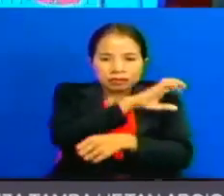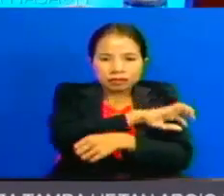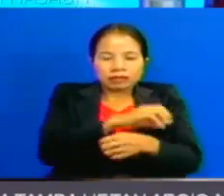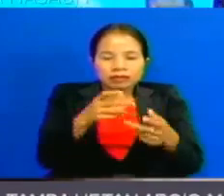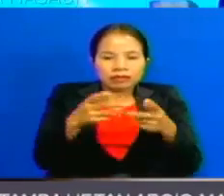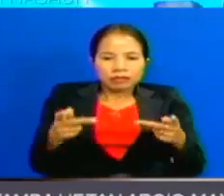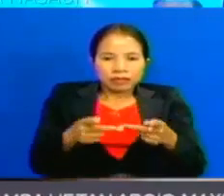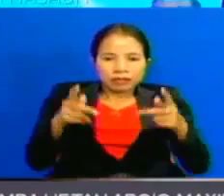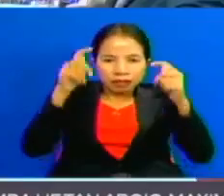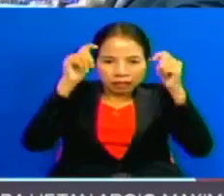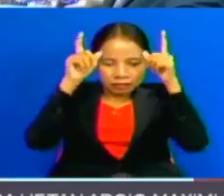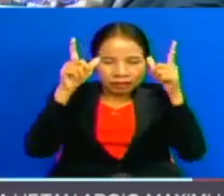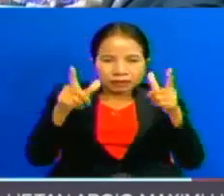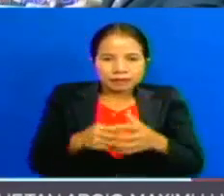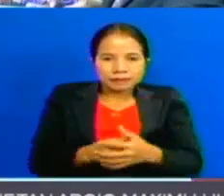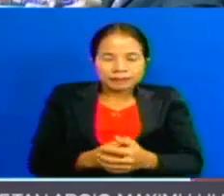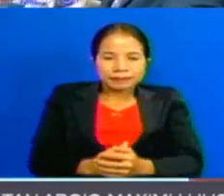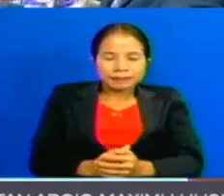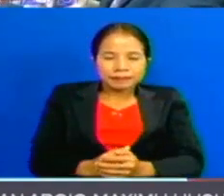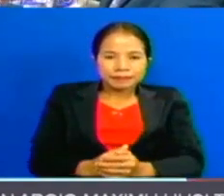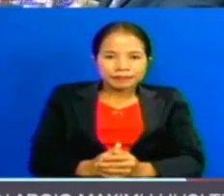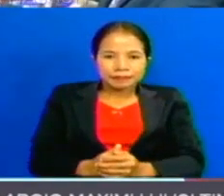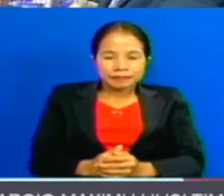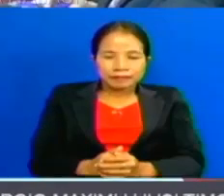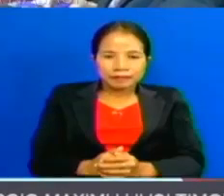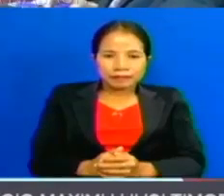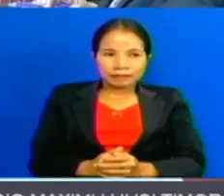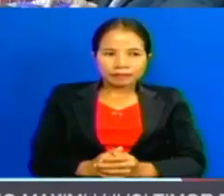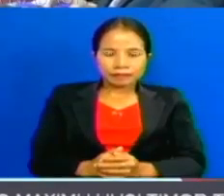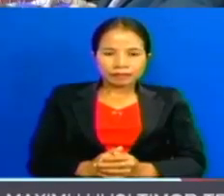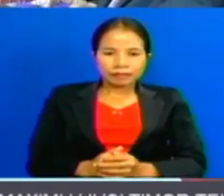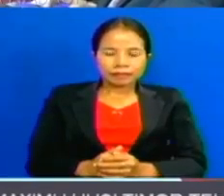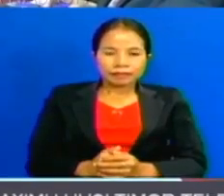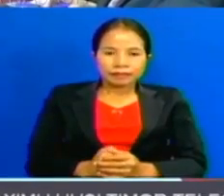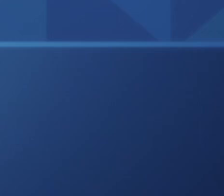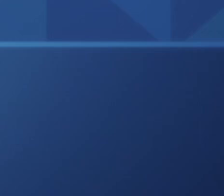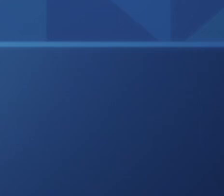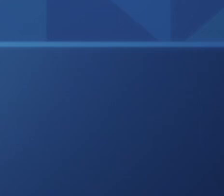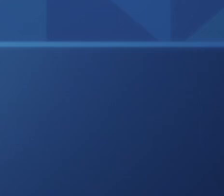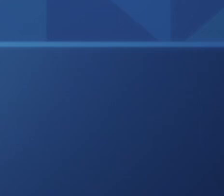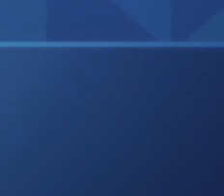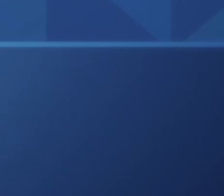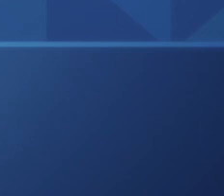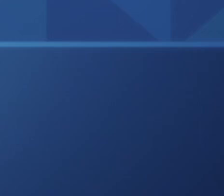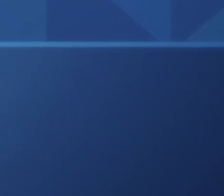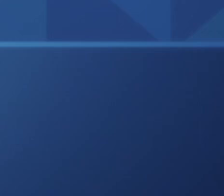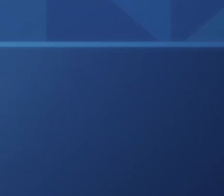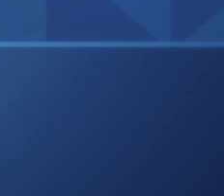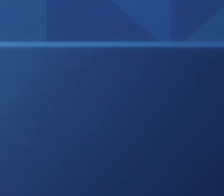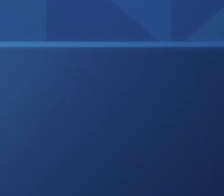ambiente Timor-Leste. Nuno Moraes, Alexandre dos Santos, RTTL.